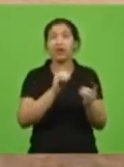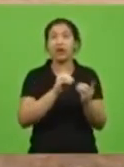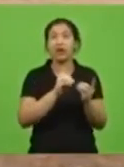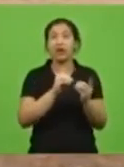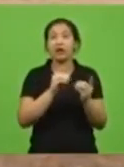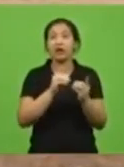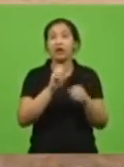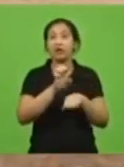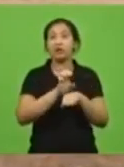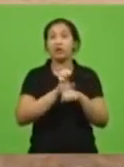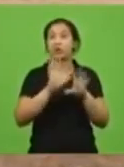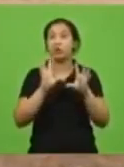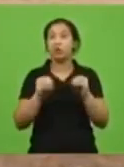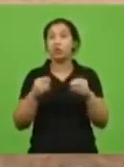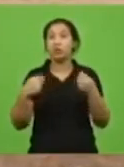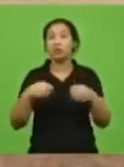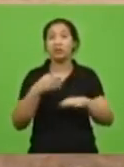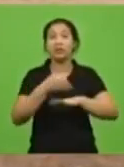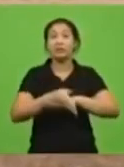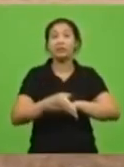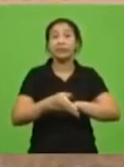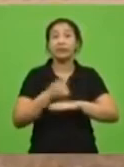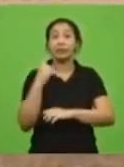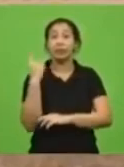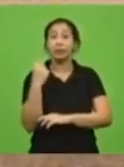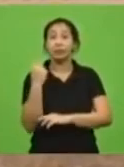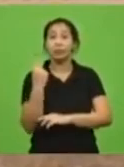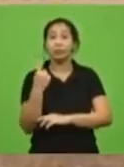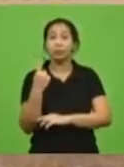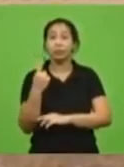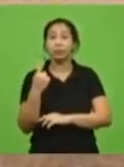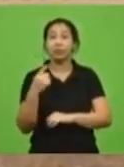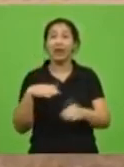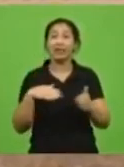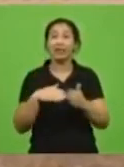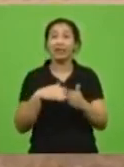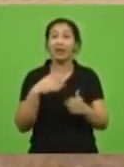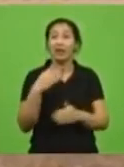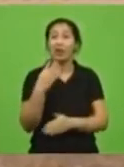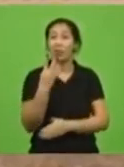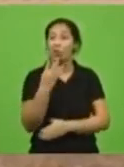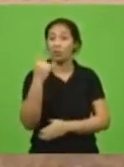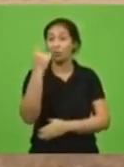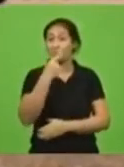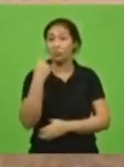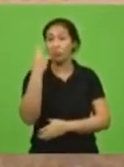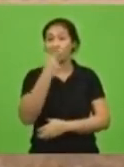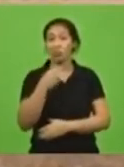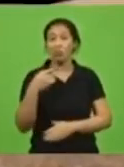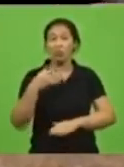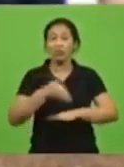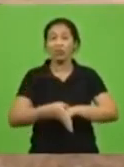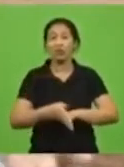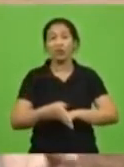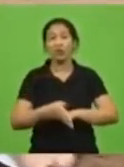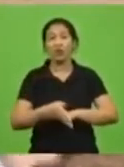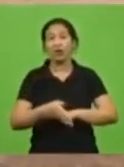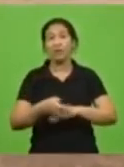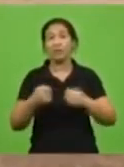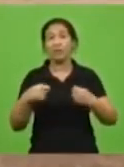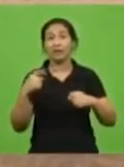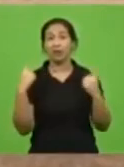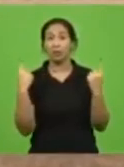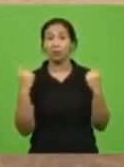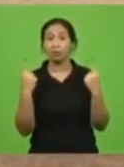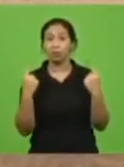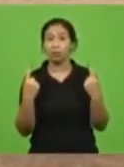tem que ir de viatura. Leva 3-4 horas, dependendo do lugar, para chegar. Quanto deveria ter helicóptero lá à